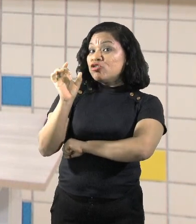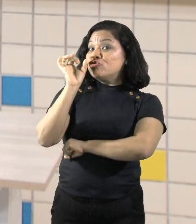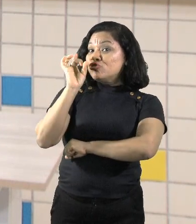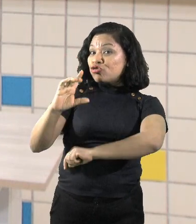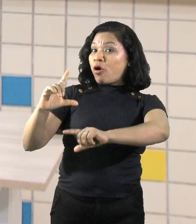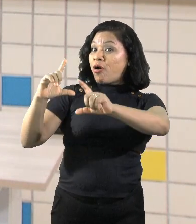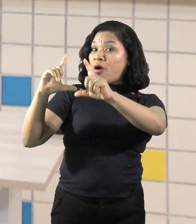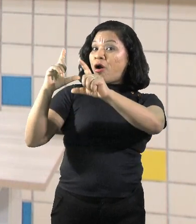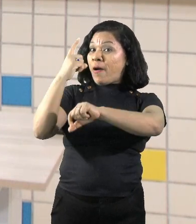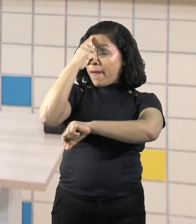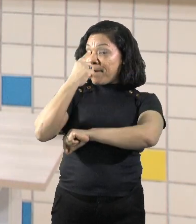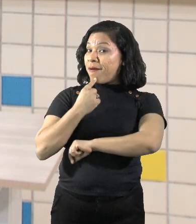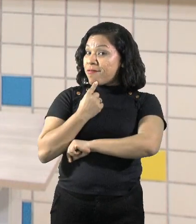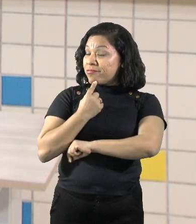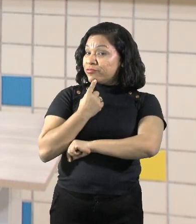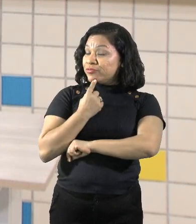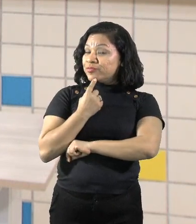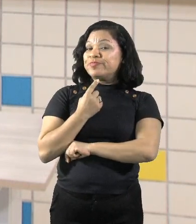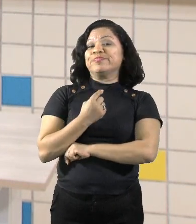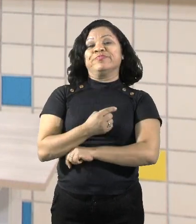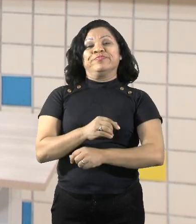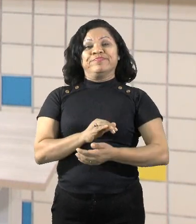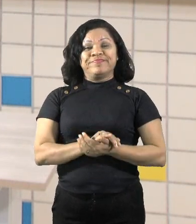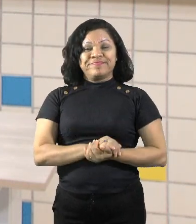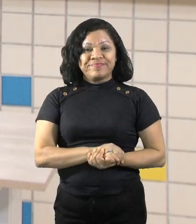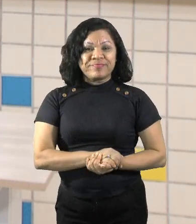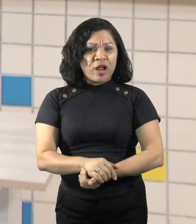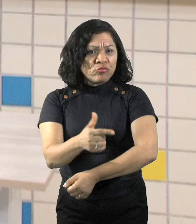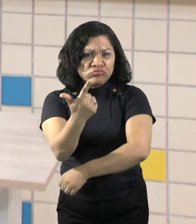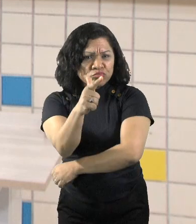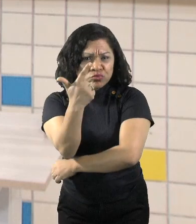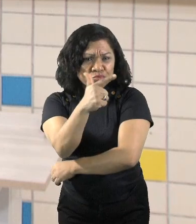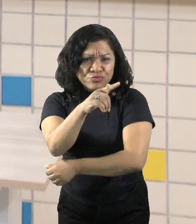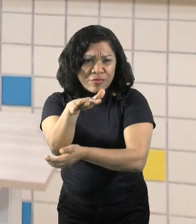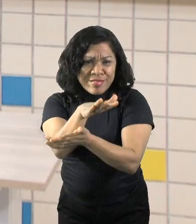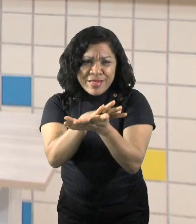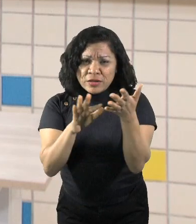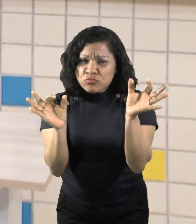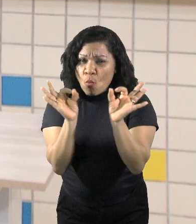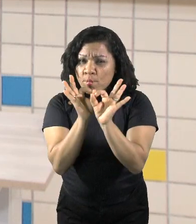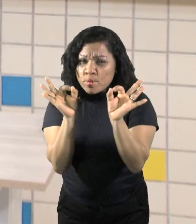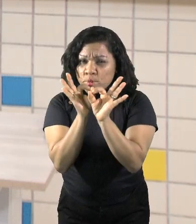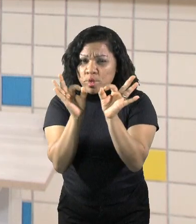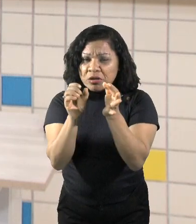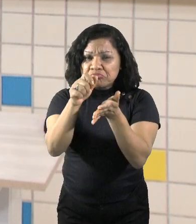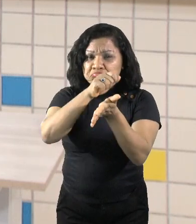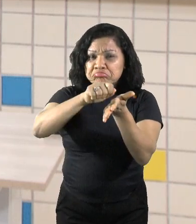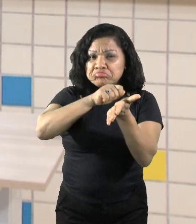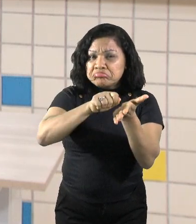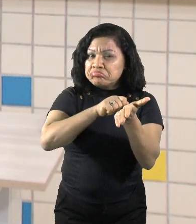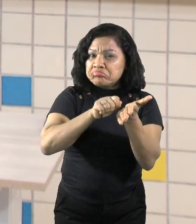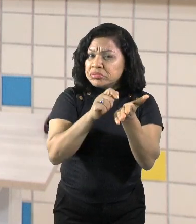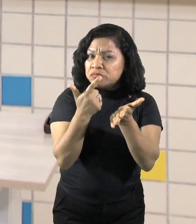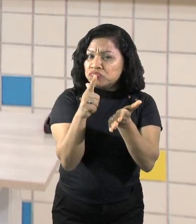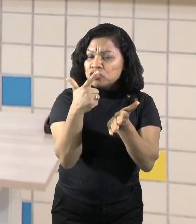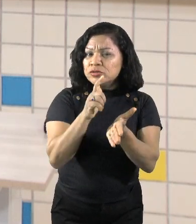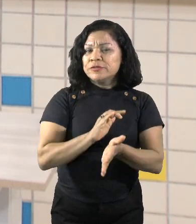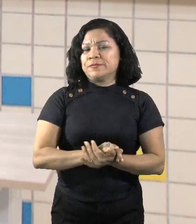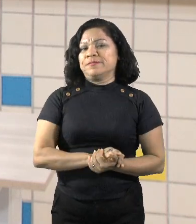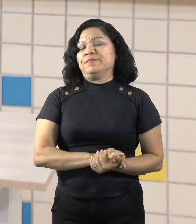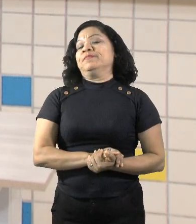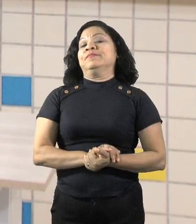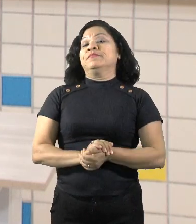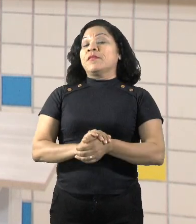imagens? Notaram lá que não tinha nenhuma palavra escrita quando apareceu aquelas imagens? A esse tipo